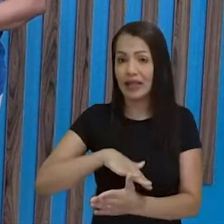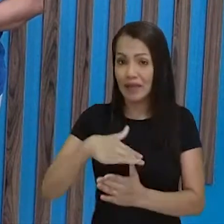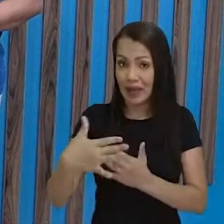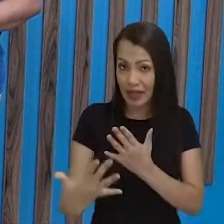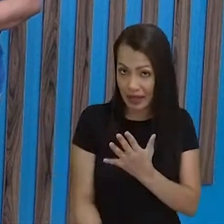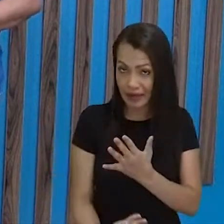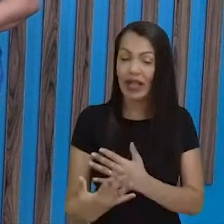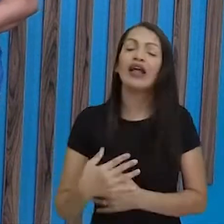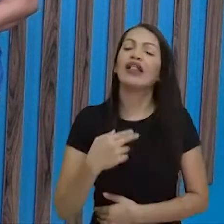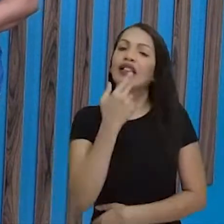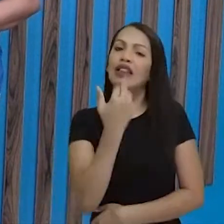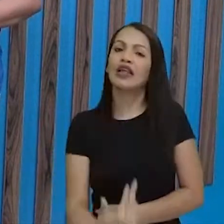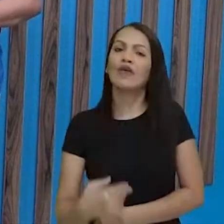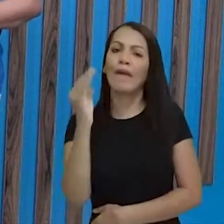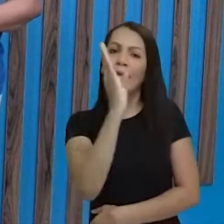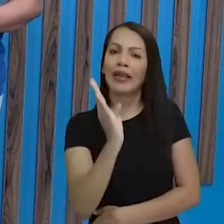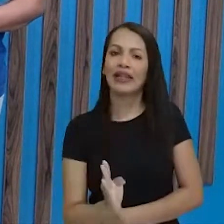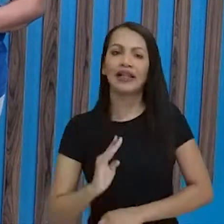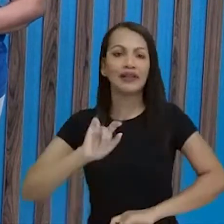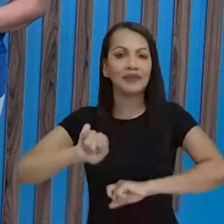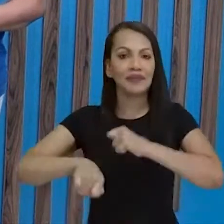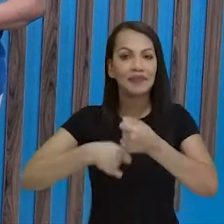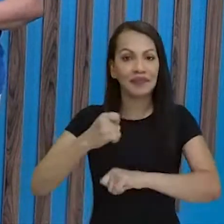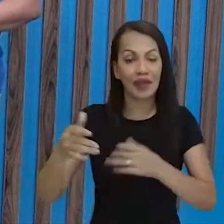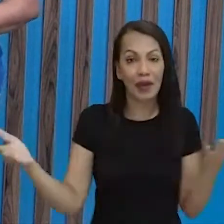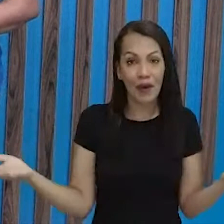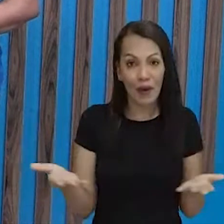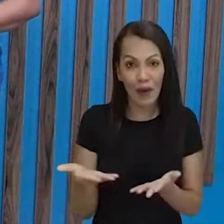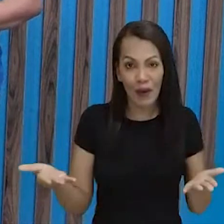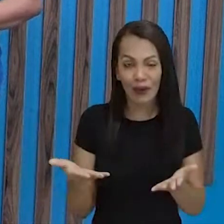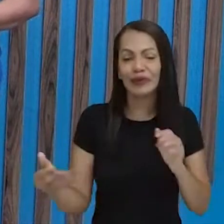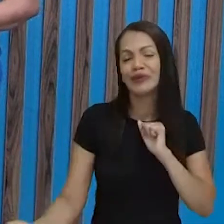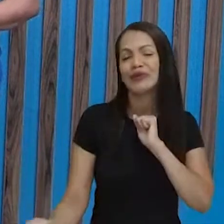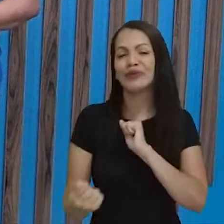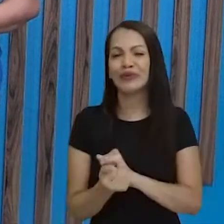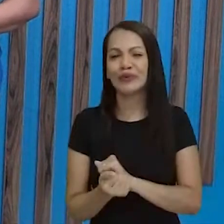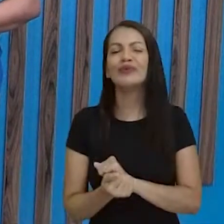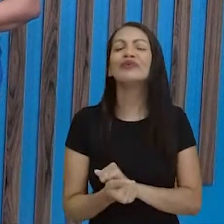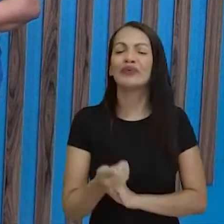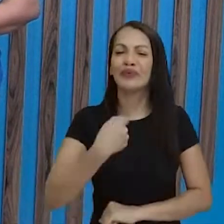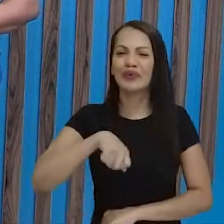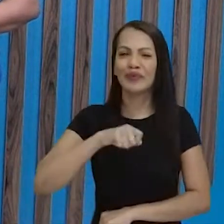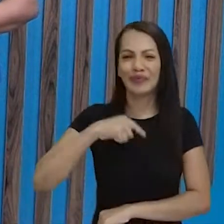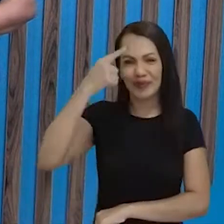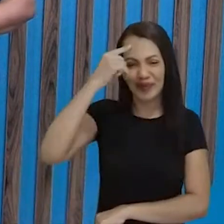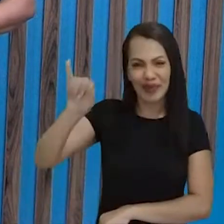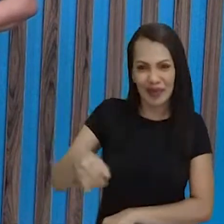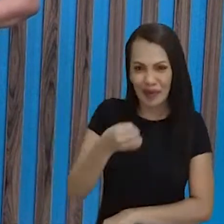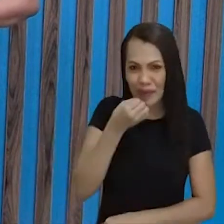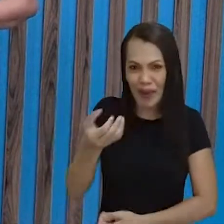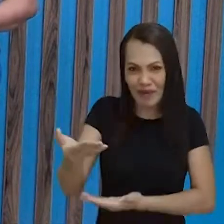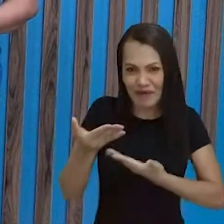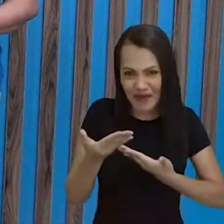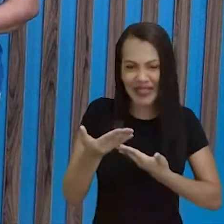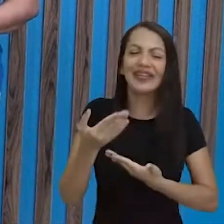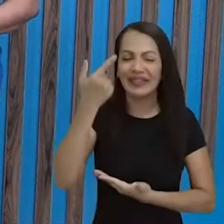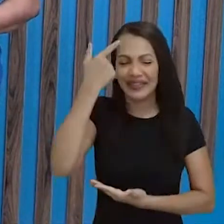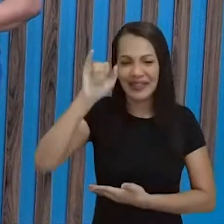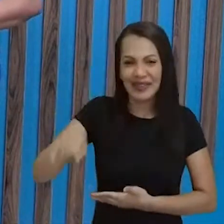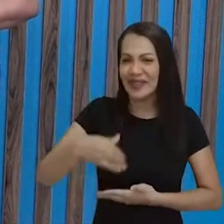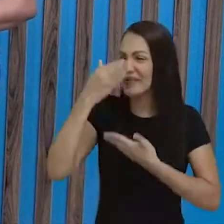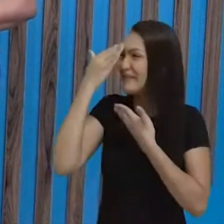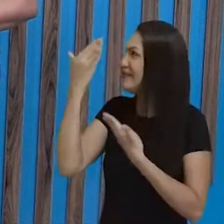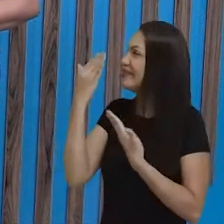a língua brasileira de sinais. E hoje nós estamos com a Jéssica. Seja muito bem-vinda, Jéssica, fazendo essa